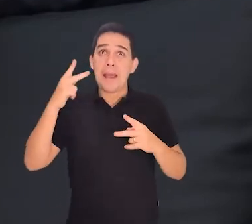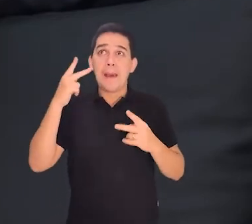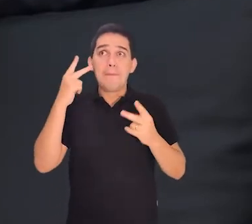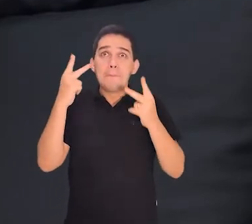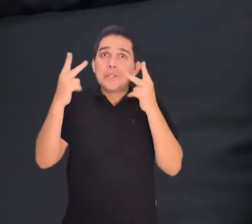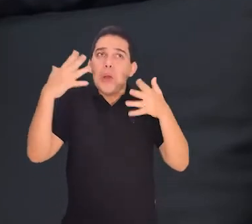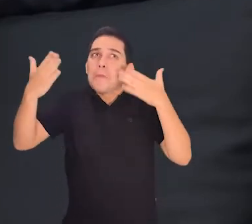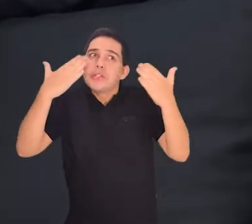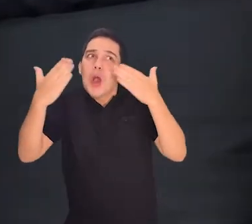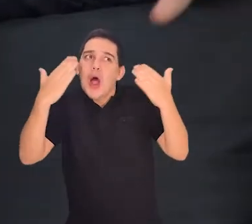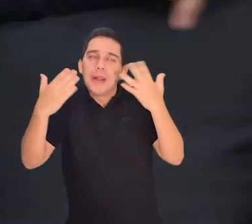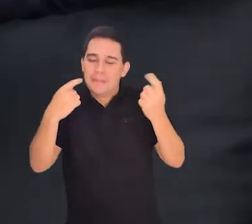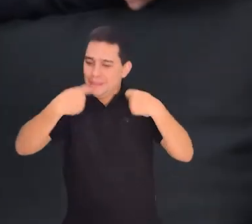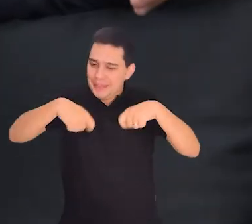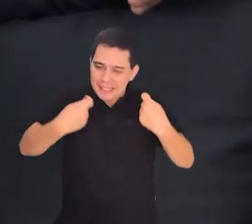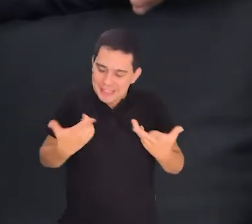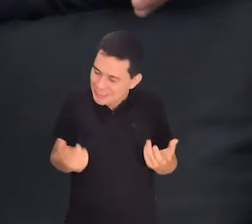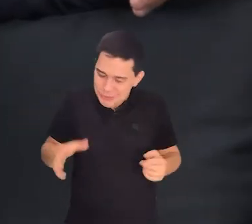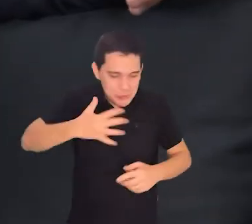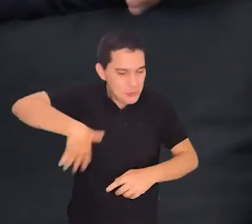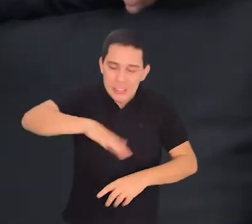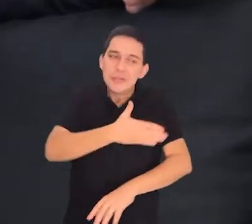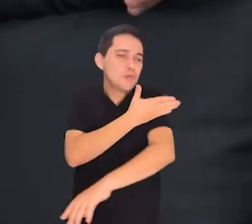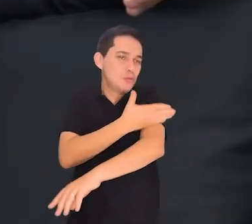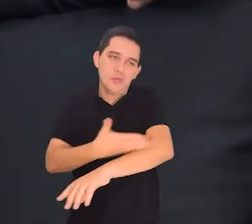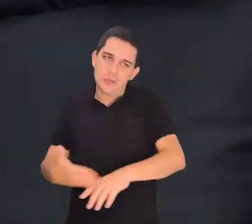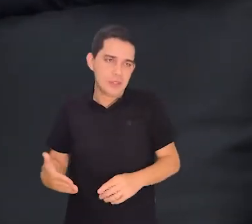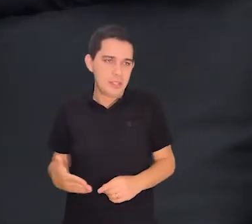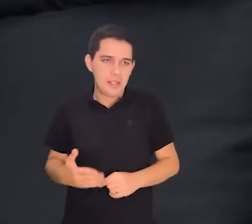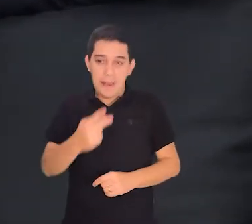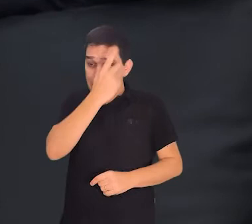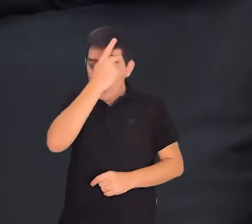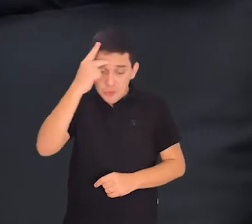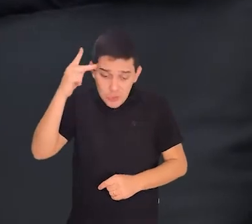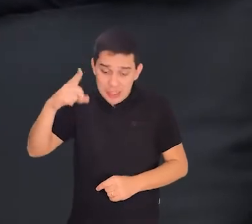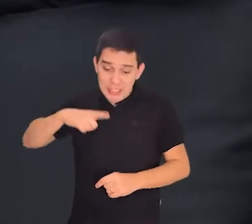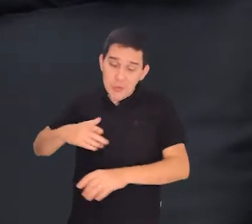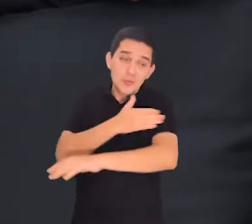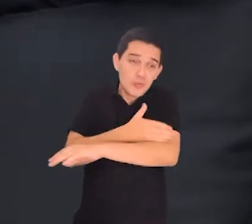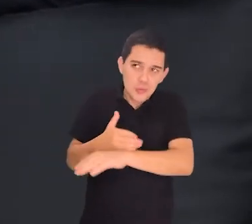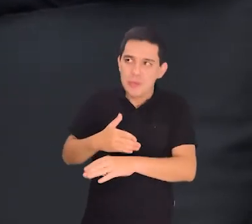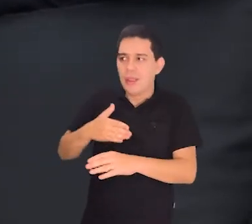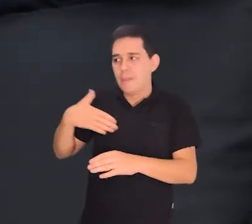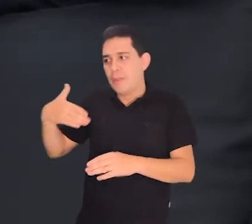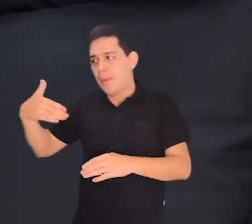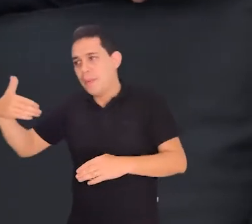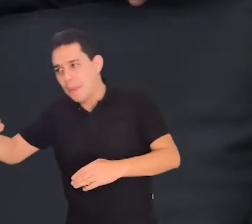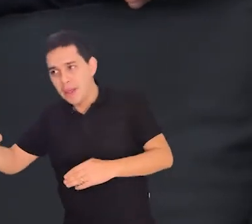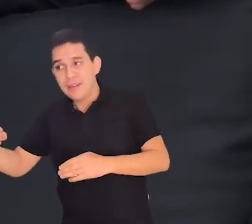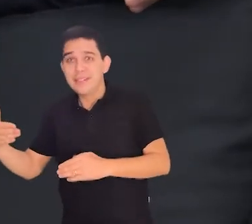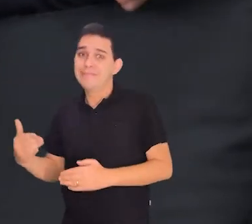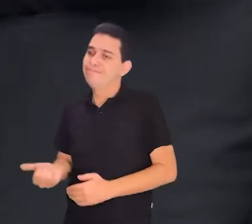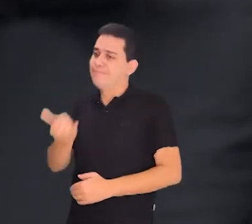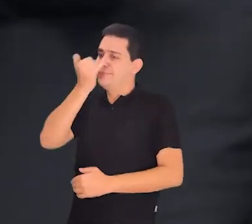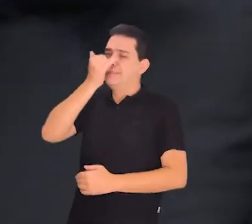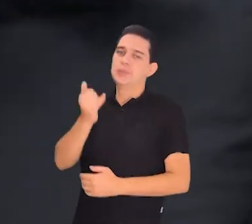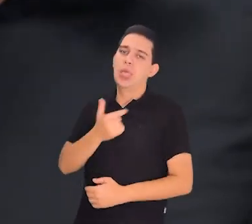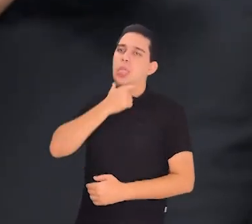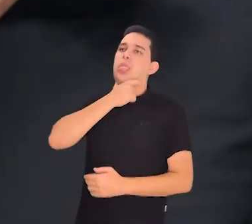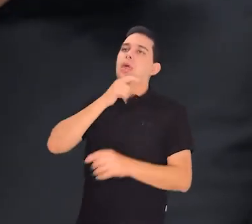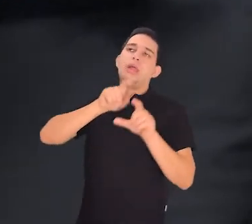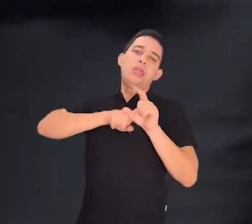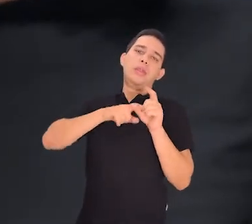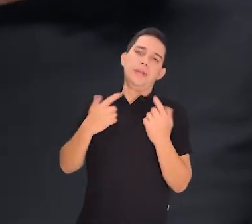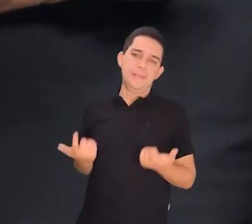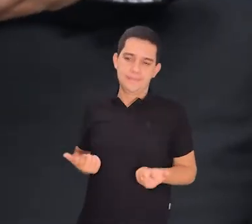a pessoa que está endividada, ela tem comportamentos que levam essa pessoa para a dívida, né? Da mesma forma que a pessoa que